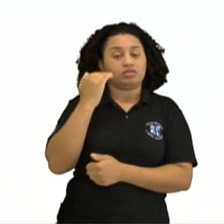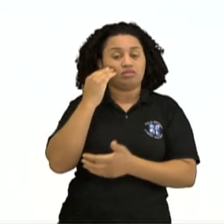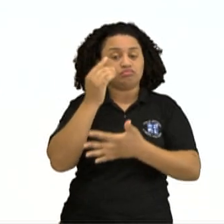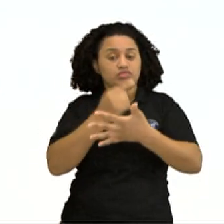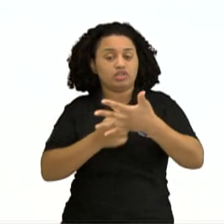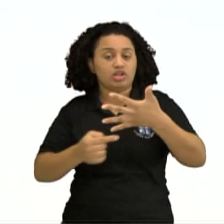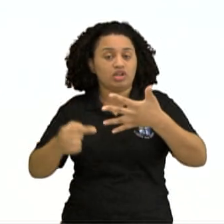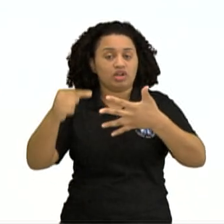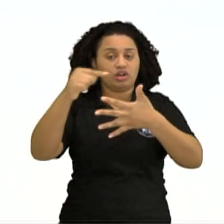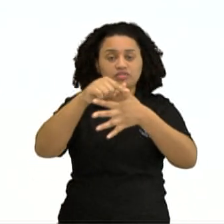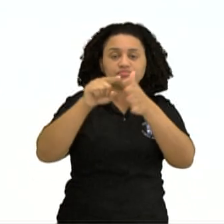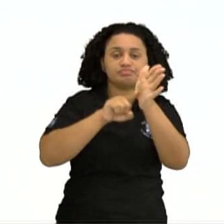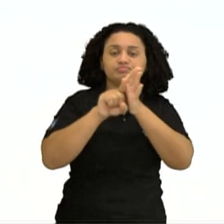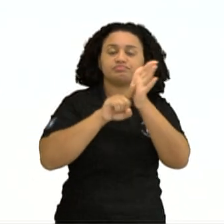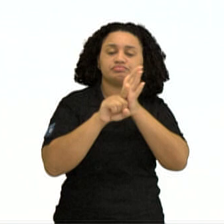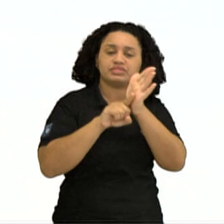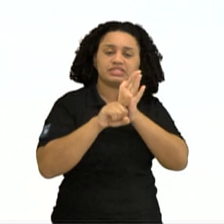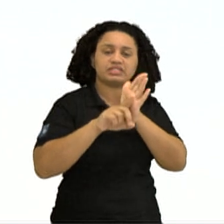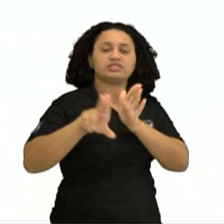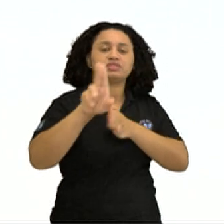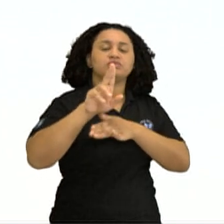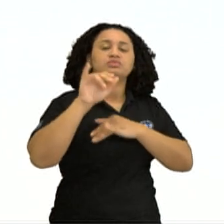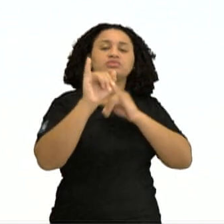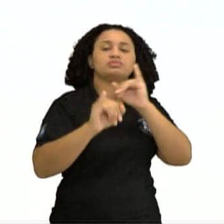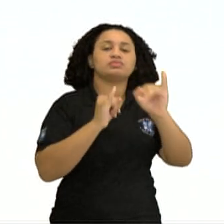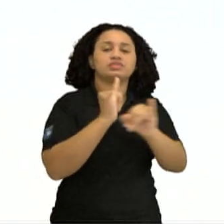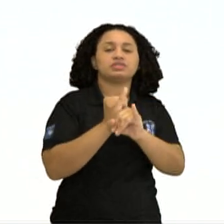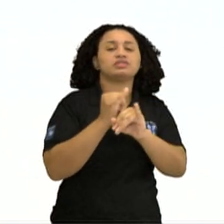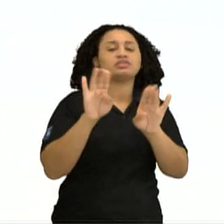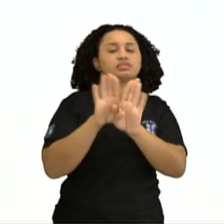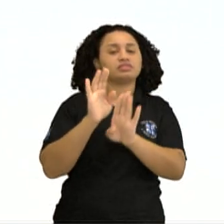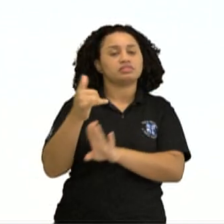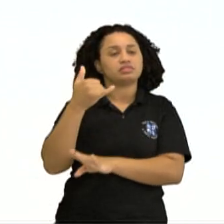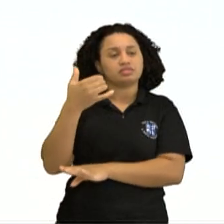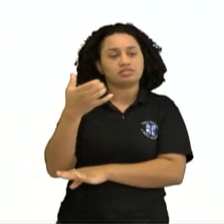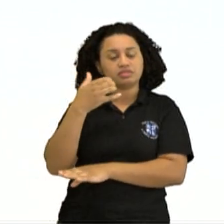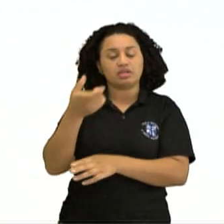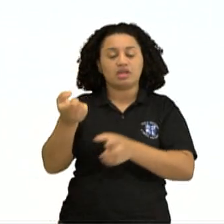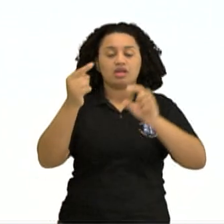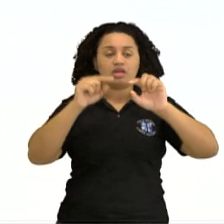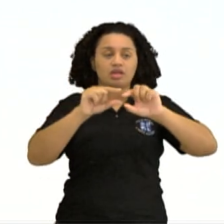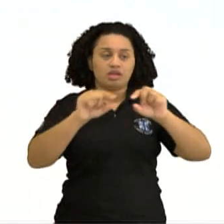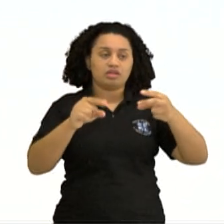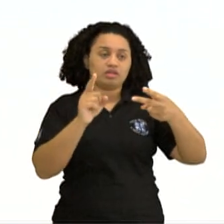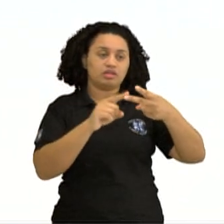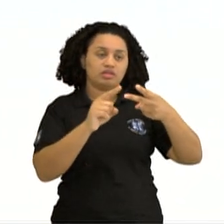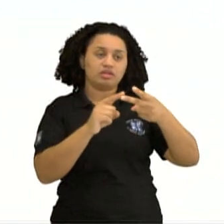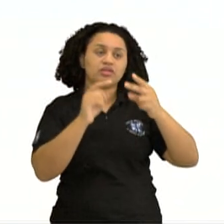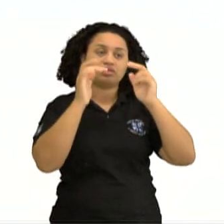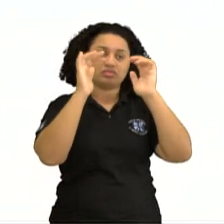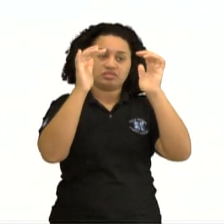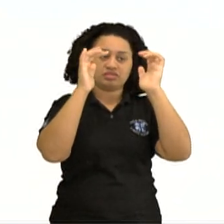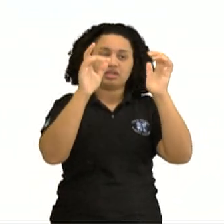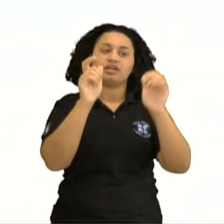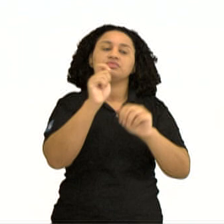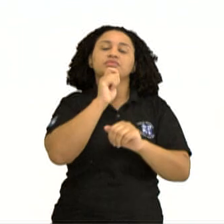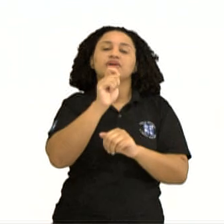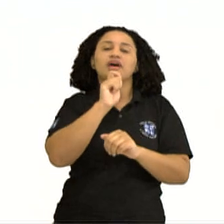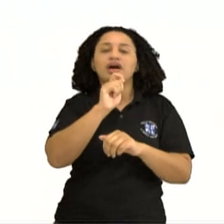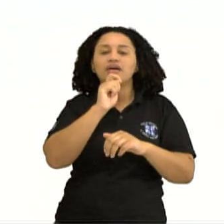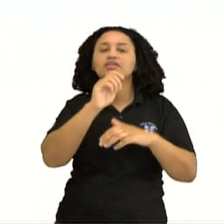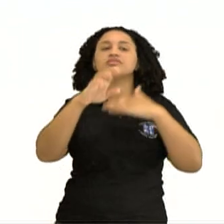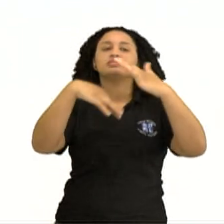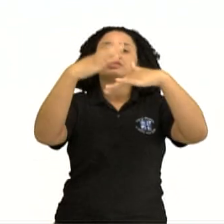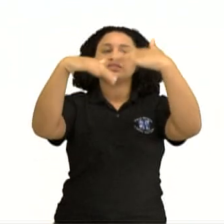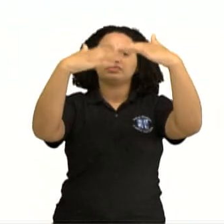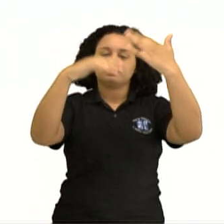lideram o ranking no uso de celulares e internet. O cérebro ainda está em desenvolvimento.